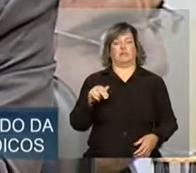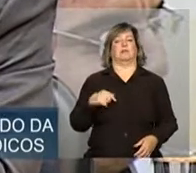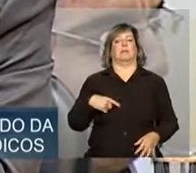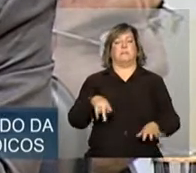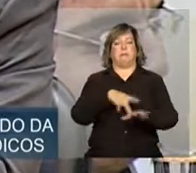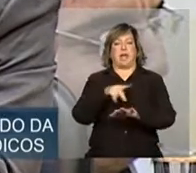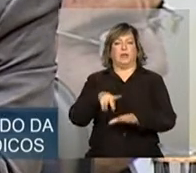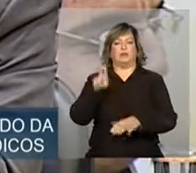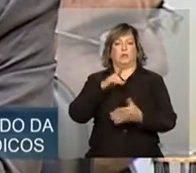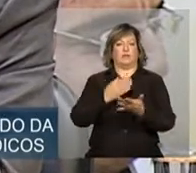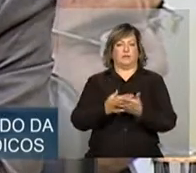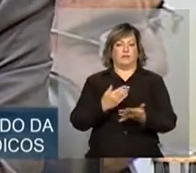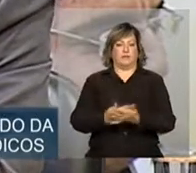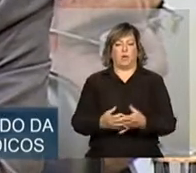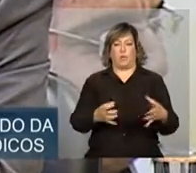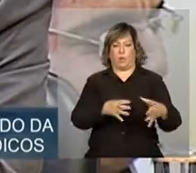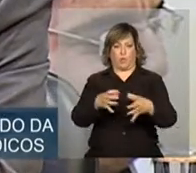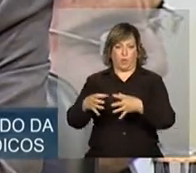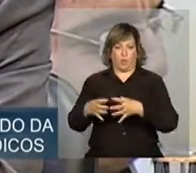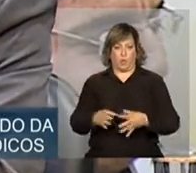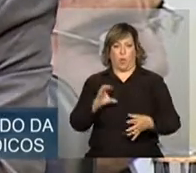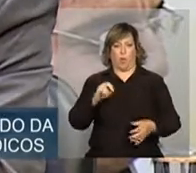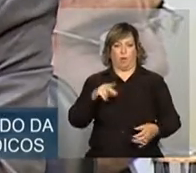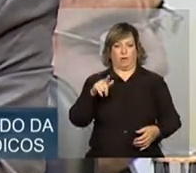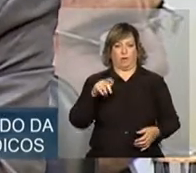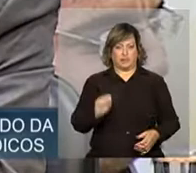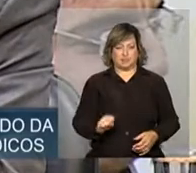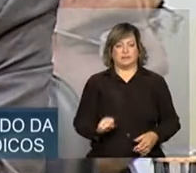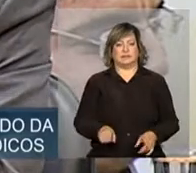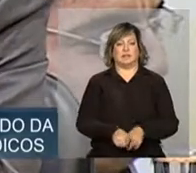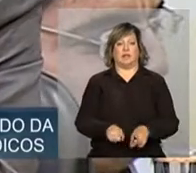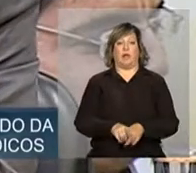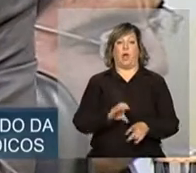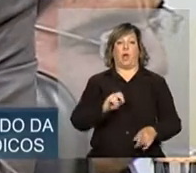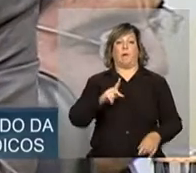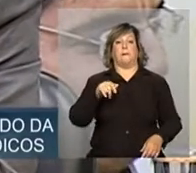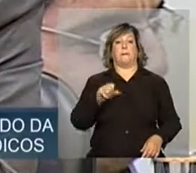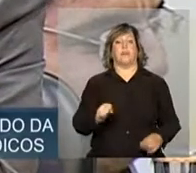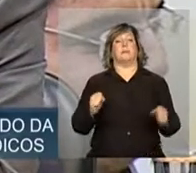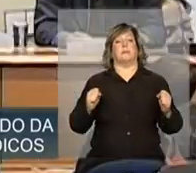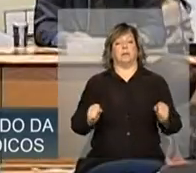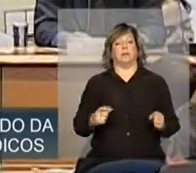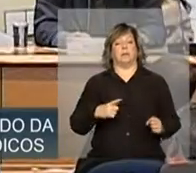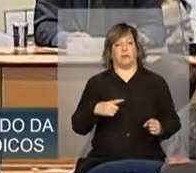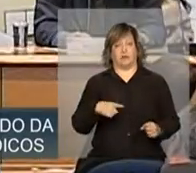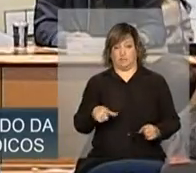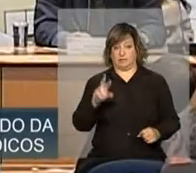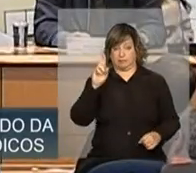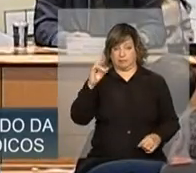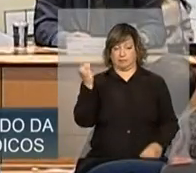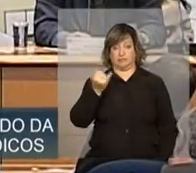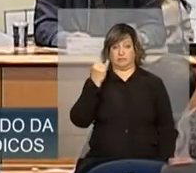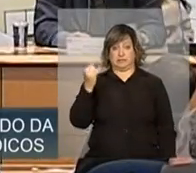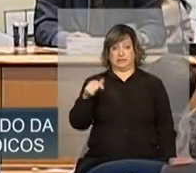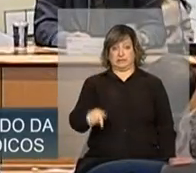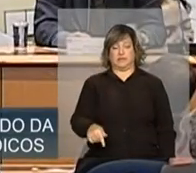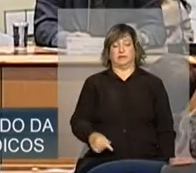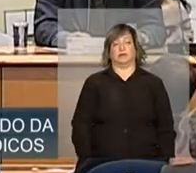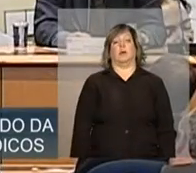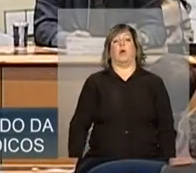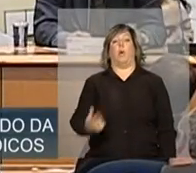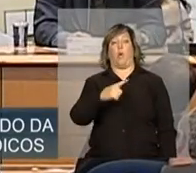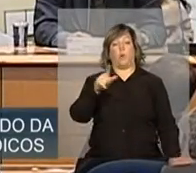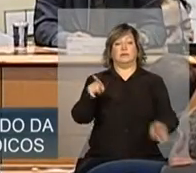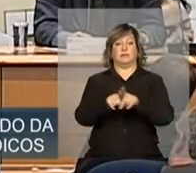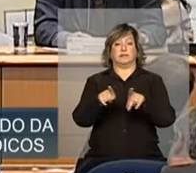países com universidades com organizações não-governamentais EA obras poderá ter papel importante nisso Eu prometo também